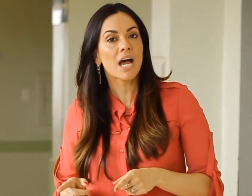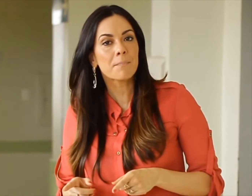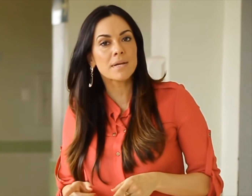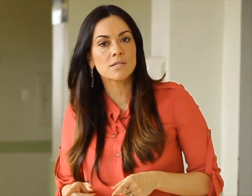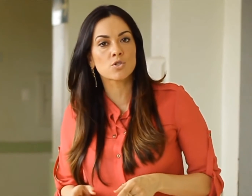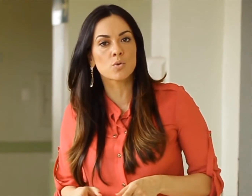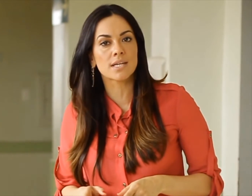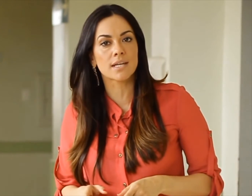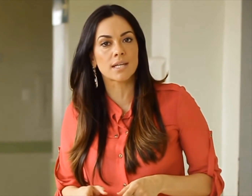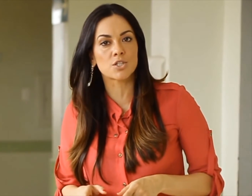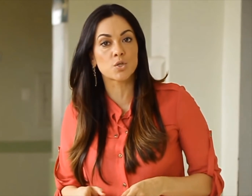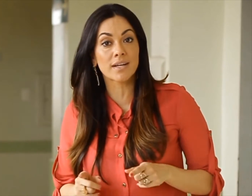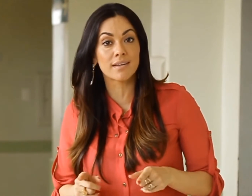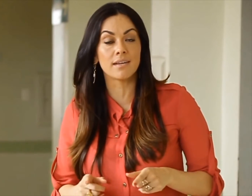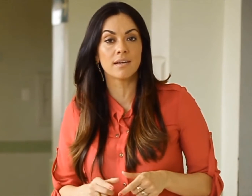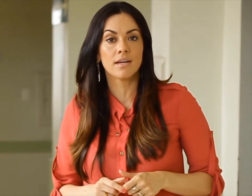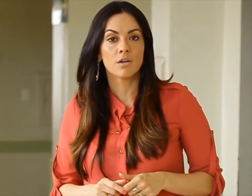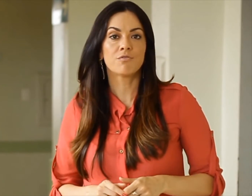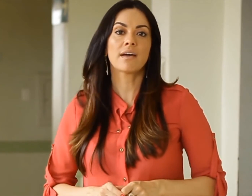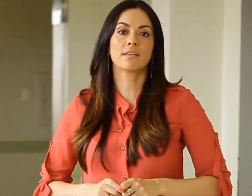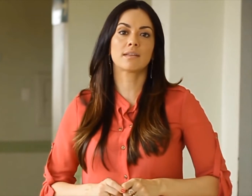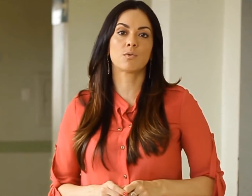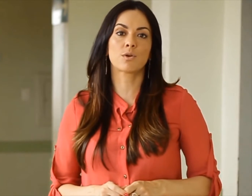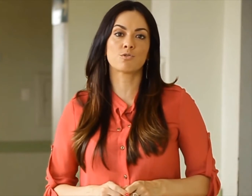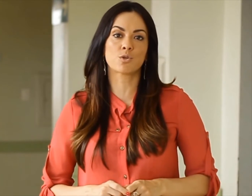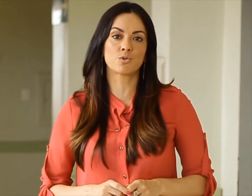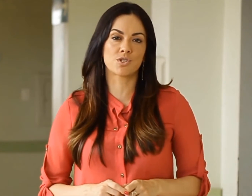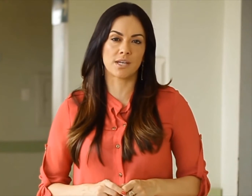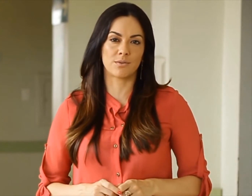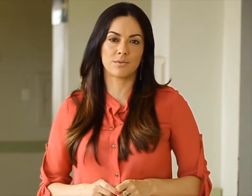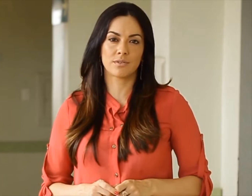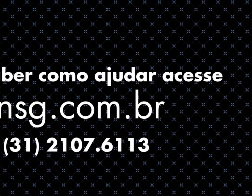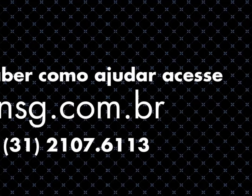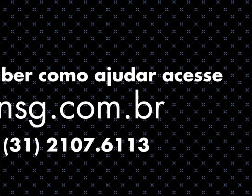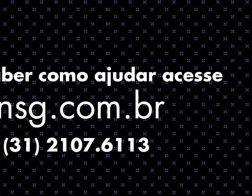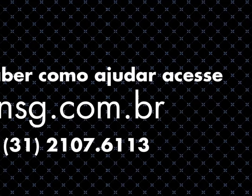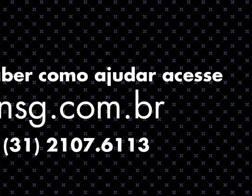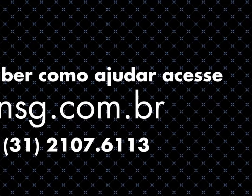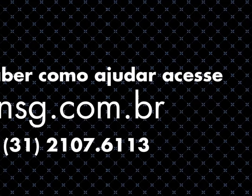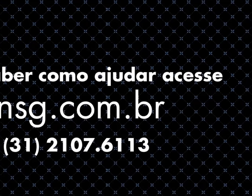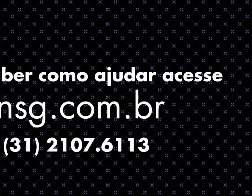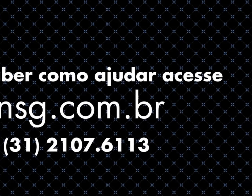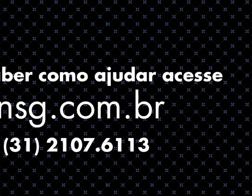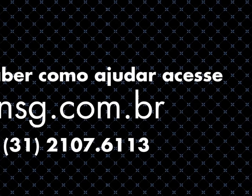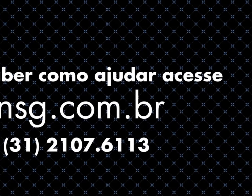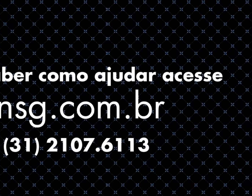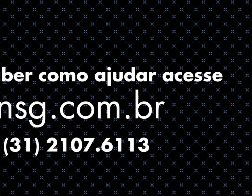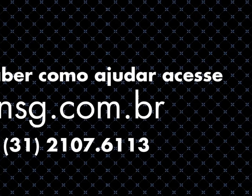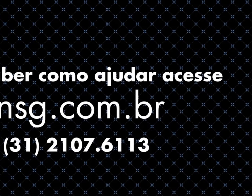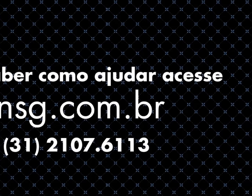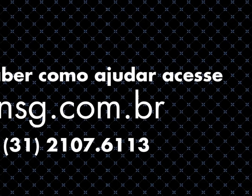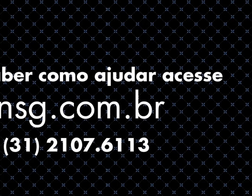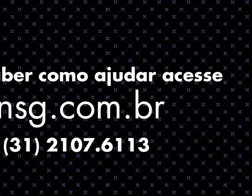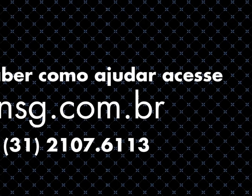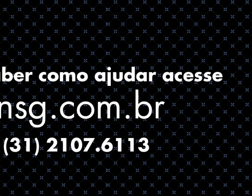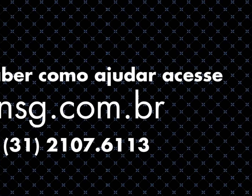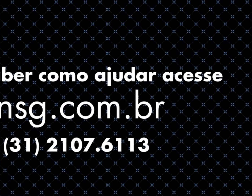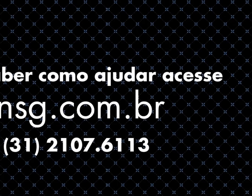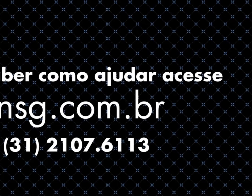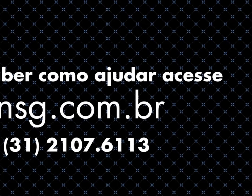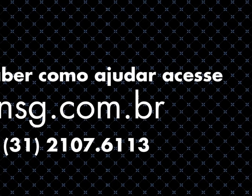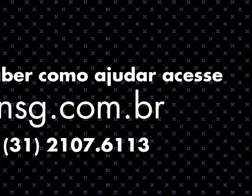ou já precisou ser atendido aqui vai entender o que eu estou dizendo. E você, vai esperar precisar